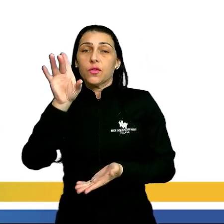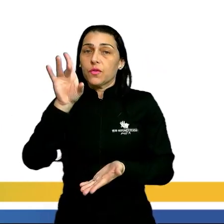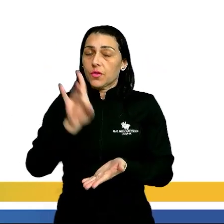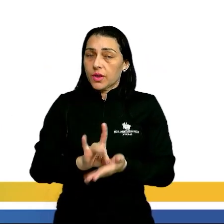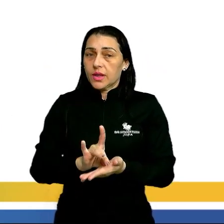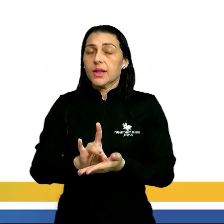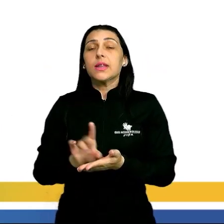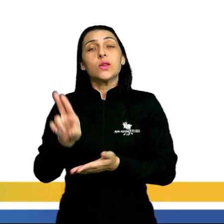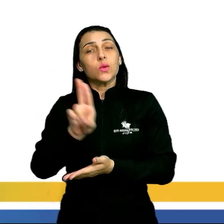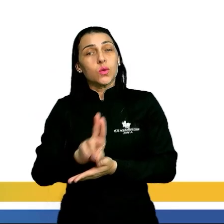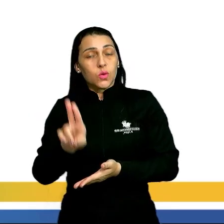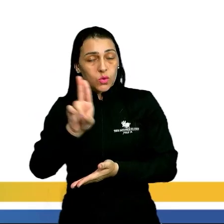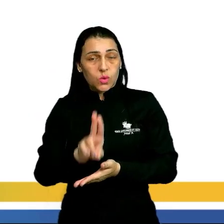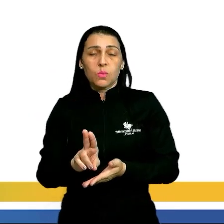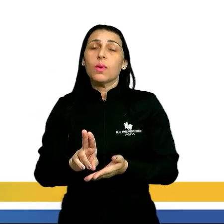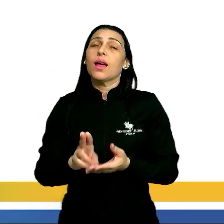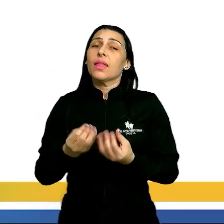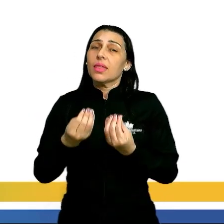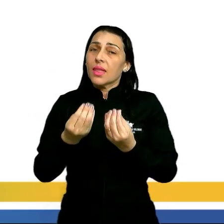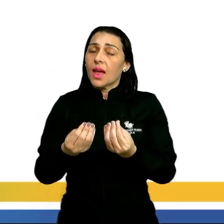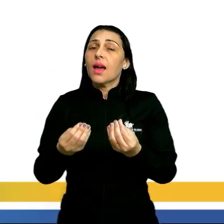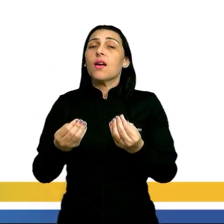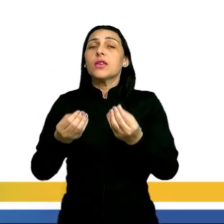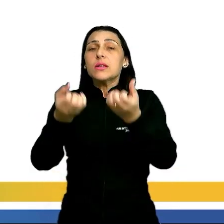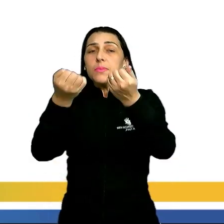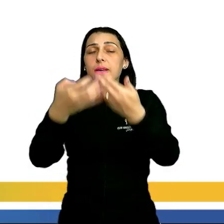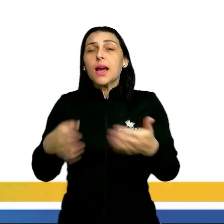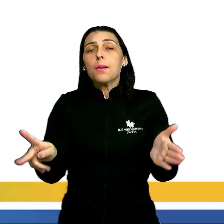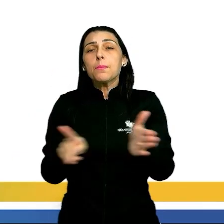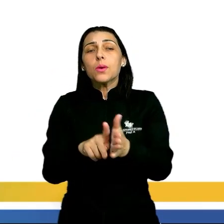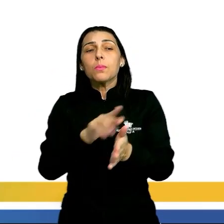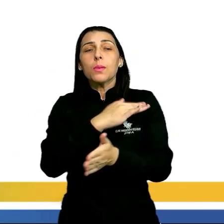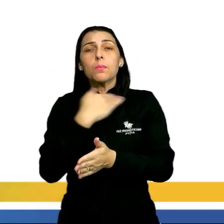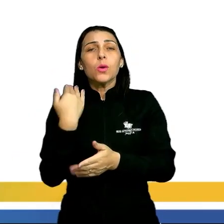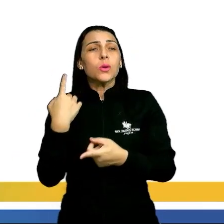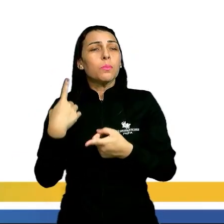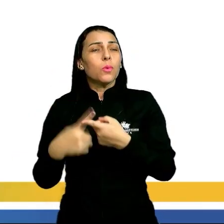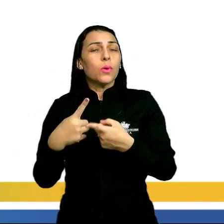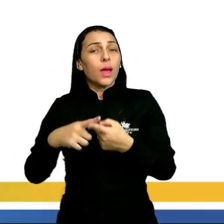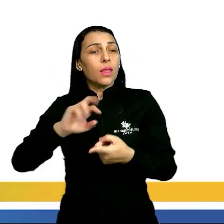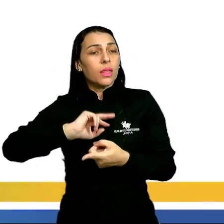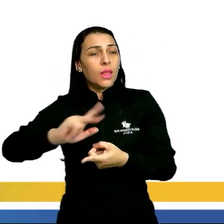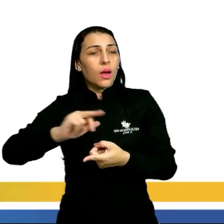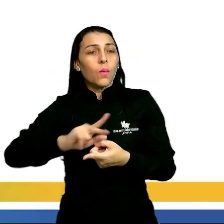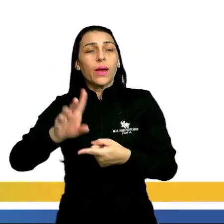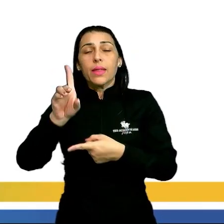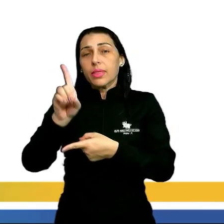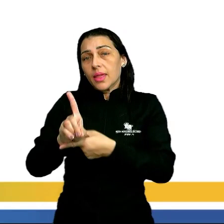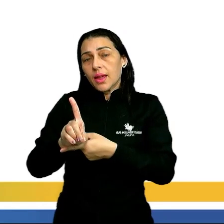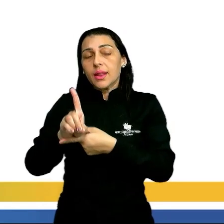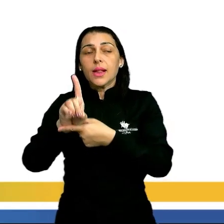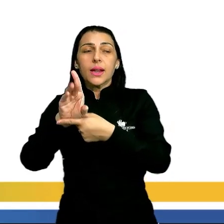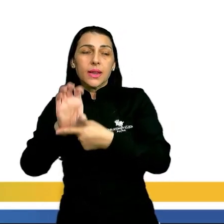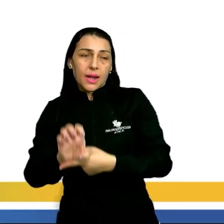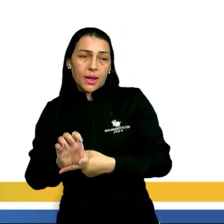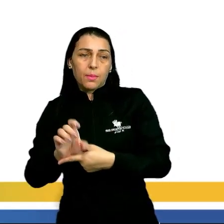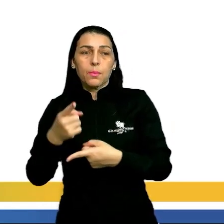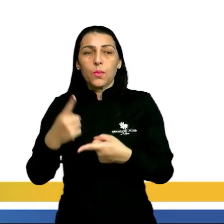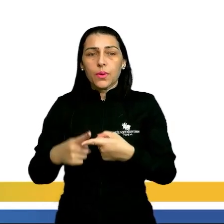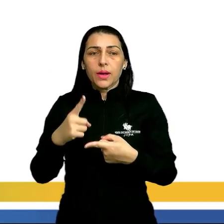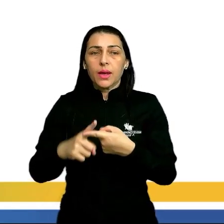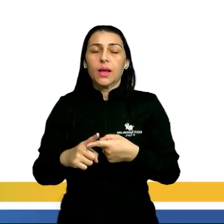esses termos para tratar da morte. Então, vamos verificar porque não seria nem a letra D e nem a letra